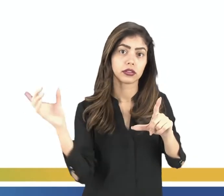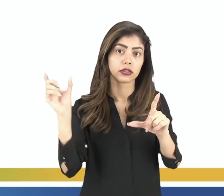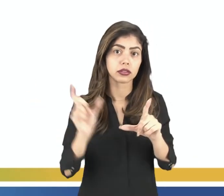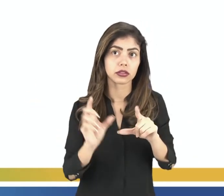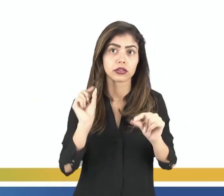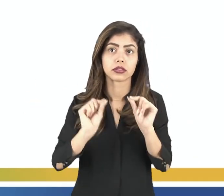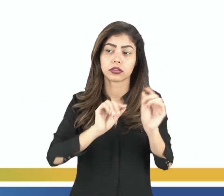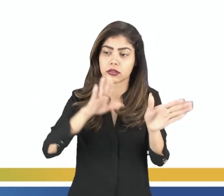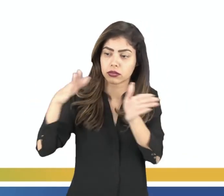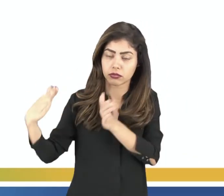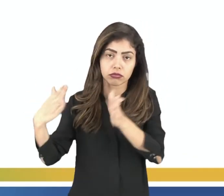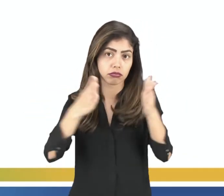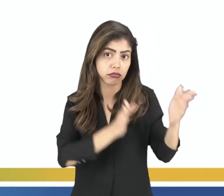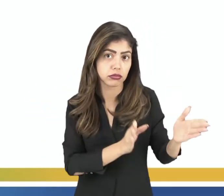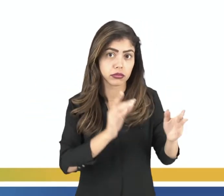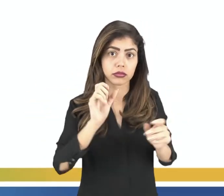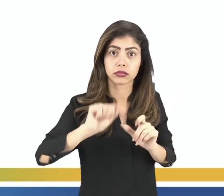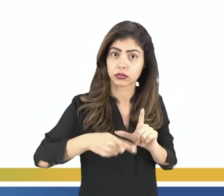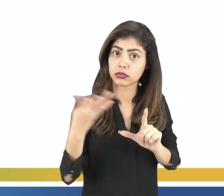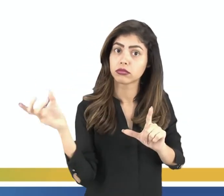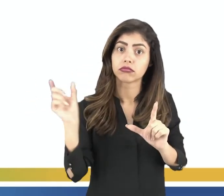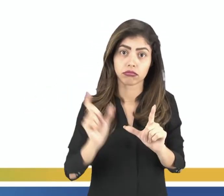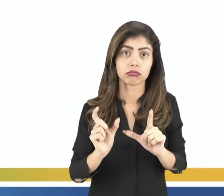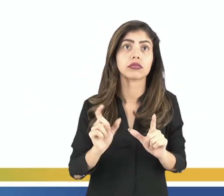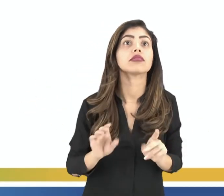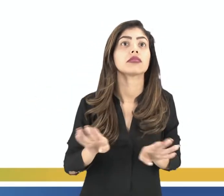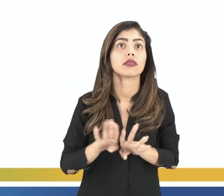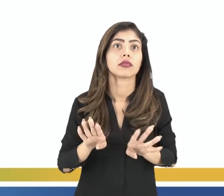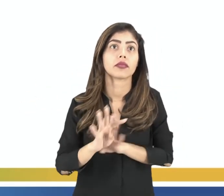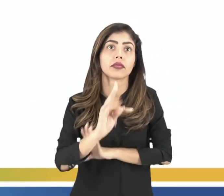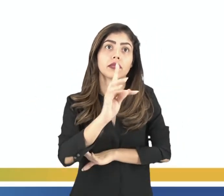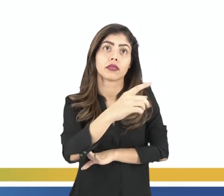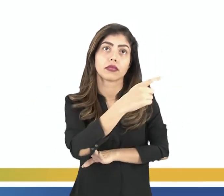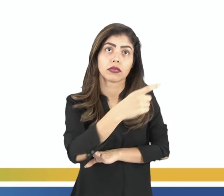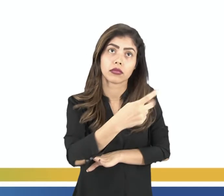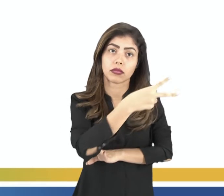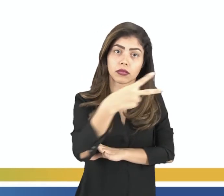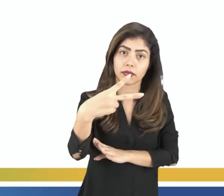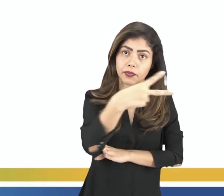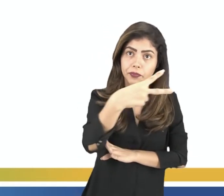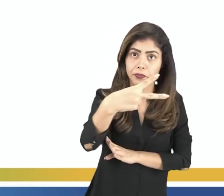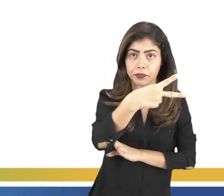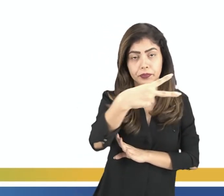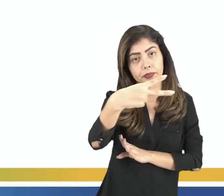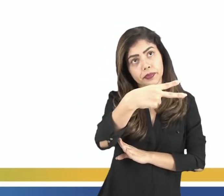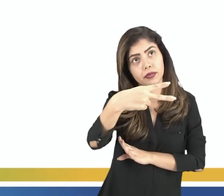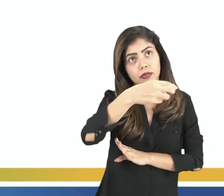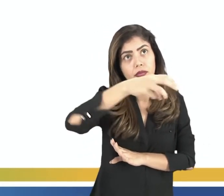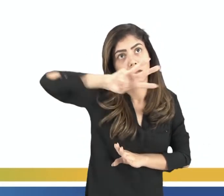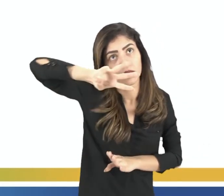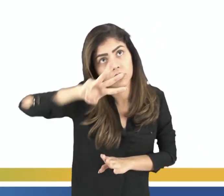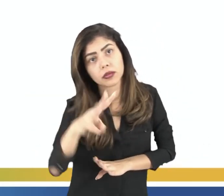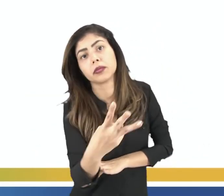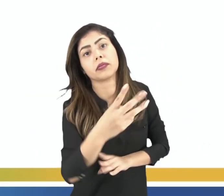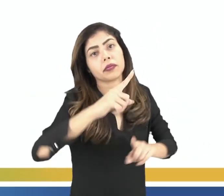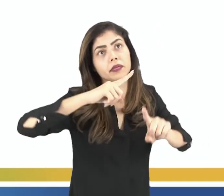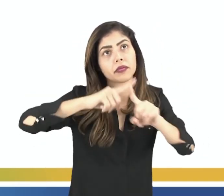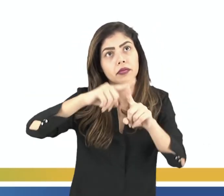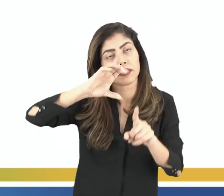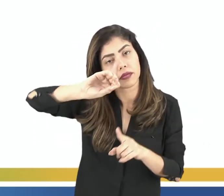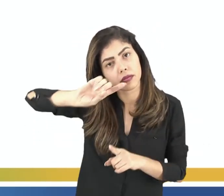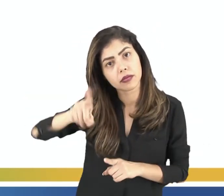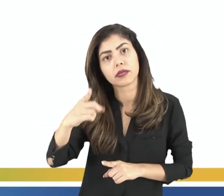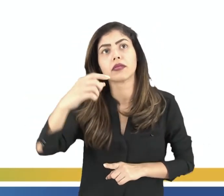lado e do outro logaritmandos. Taxa de x, né, o T maiúsculo, dentro do parênteses, x é igual a quanto?